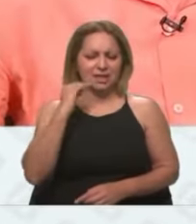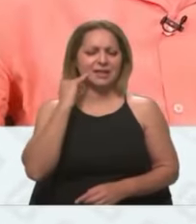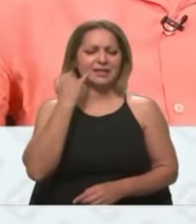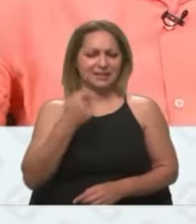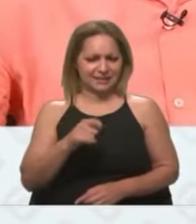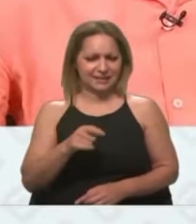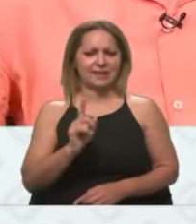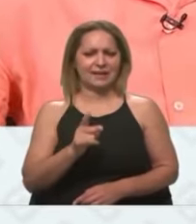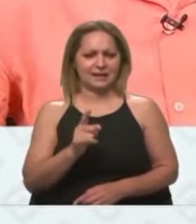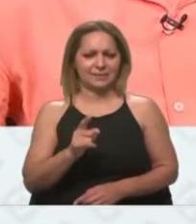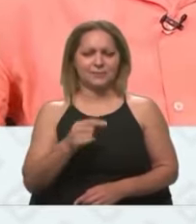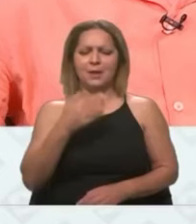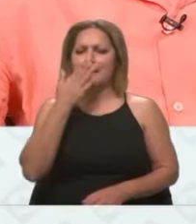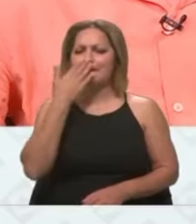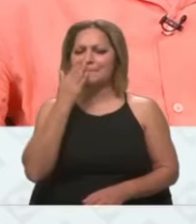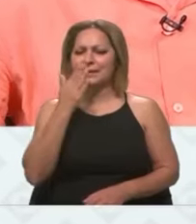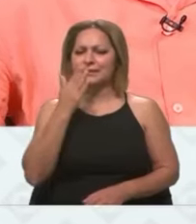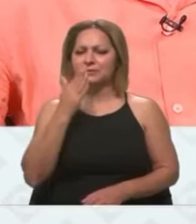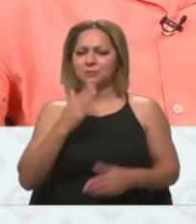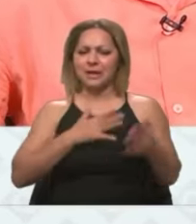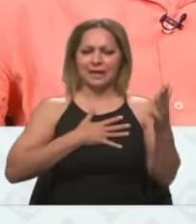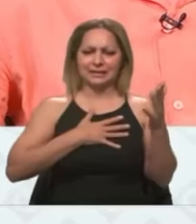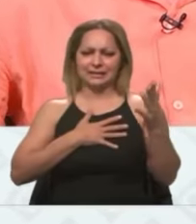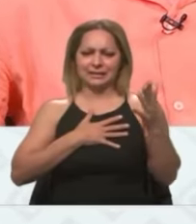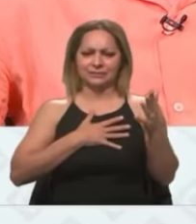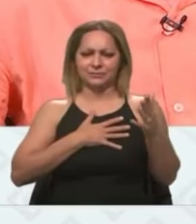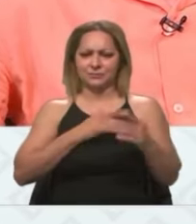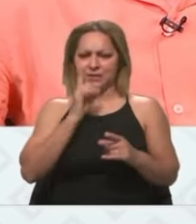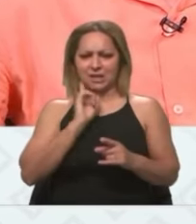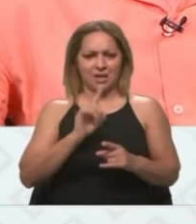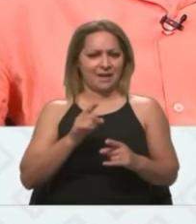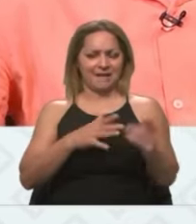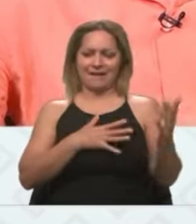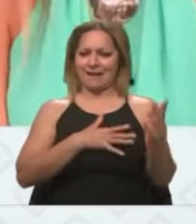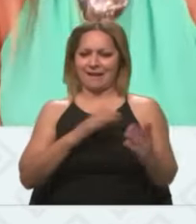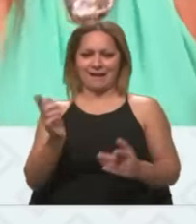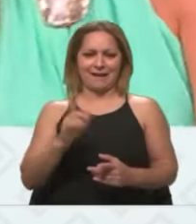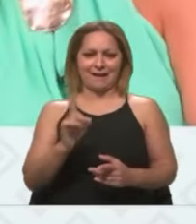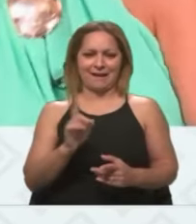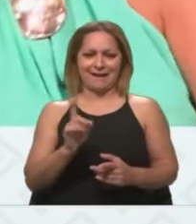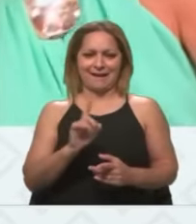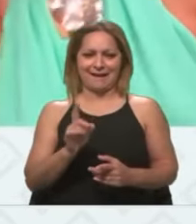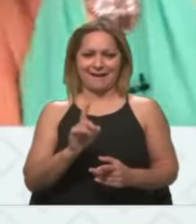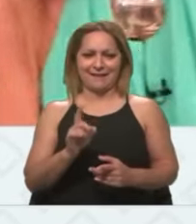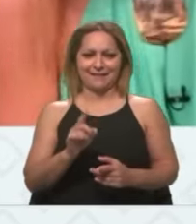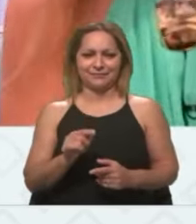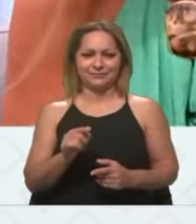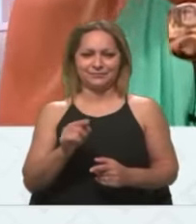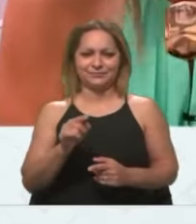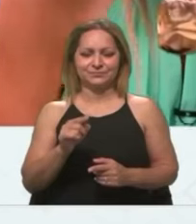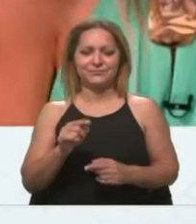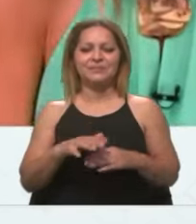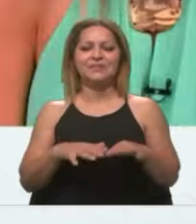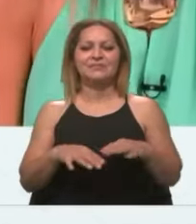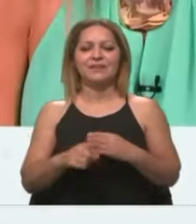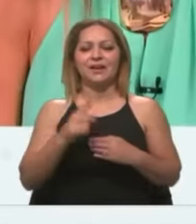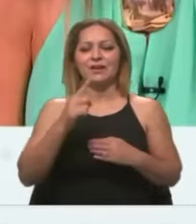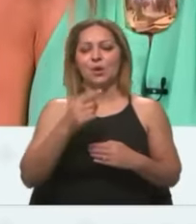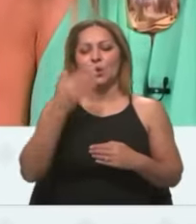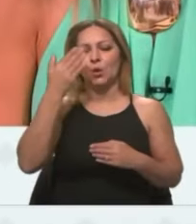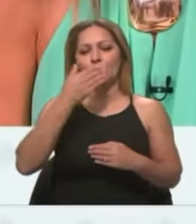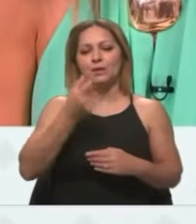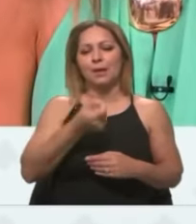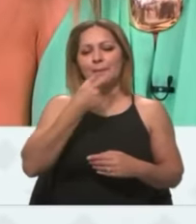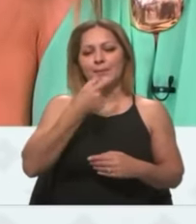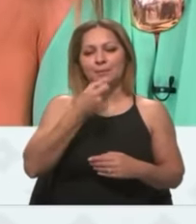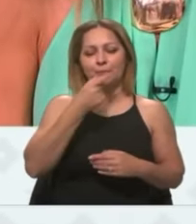Chaves. Parece que dança. Ela não dança. Fazem, por exemplo, no dia da pipoca, fazem